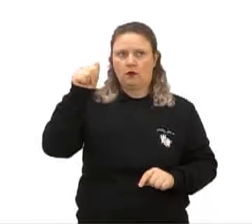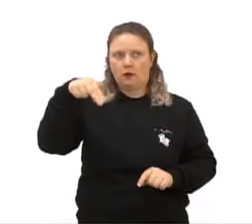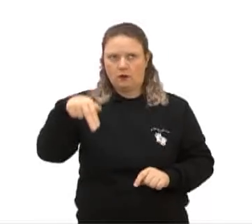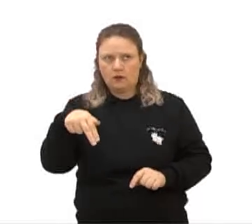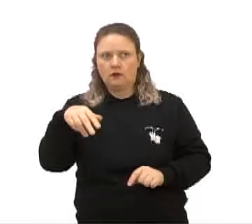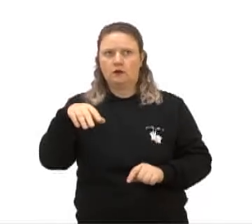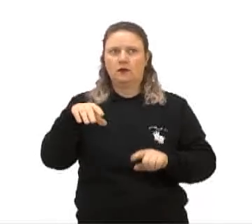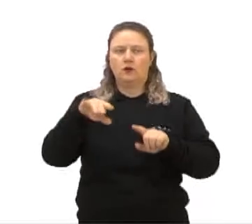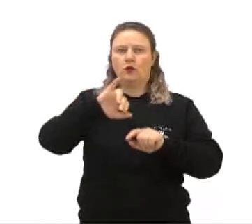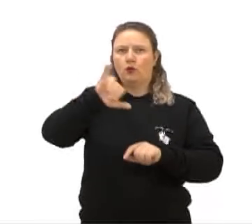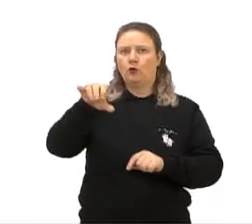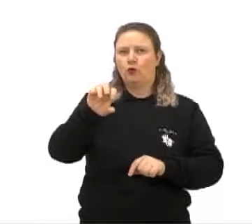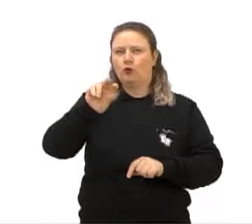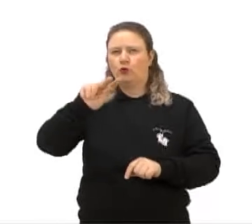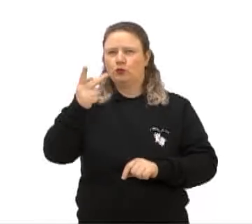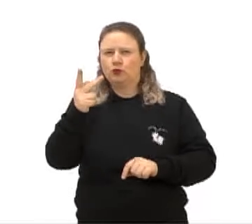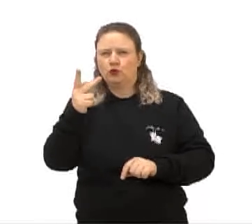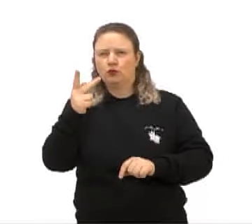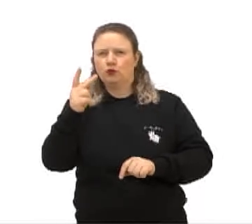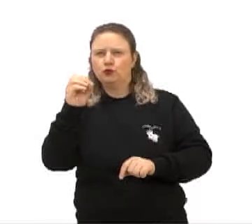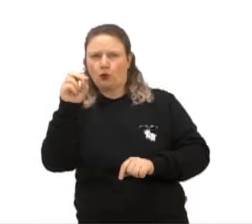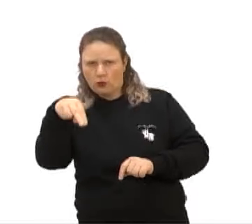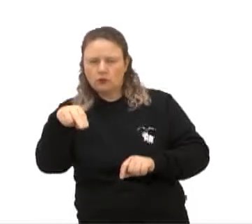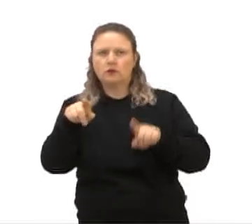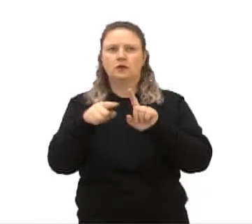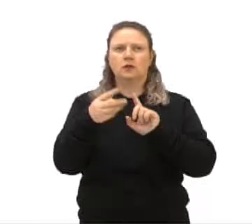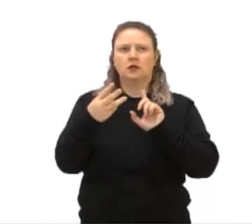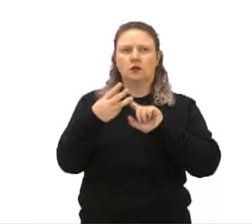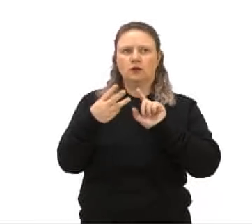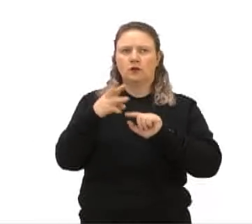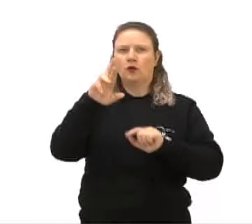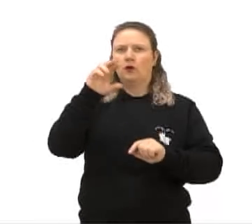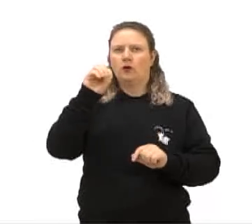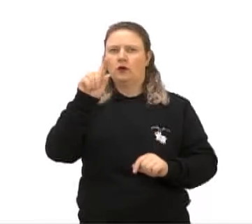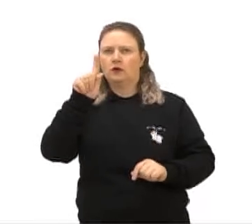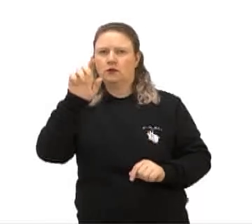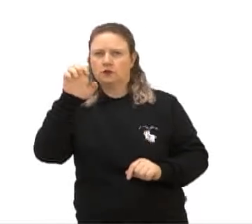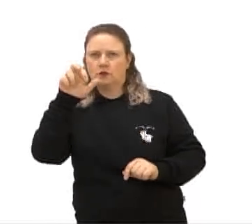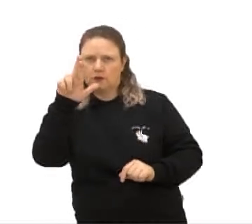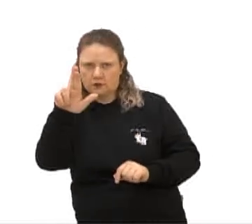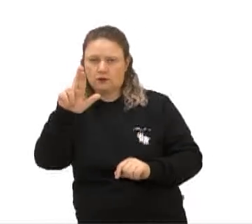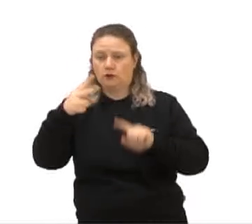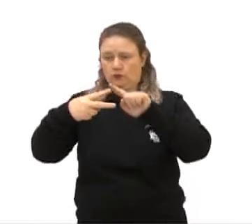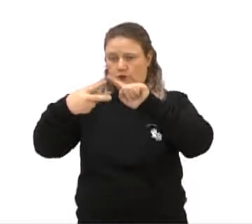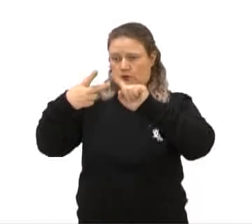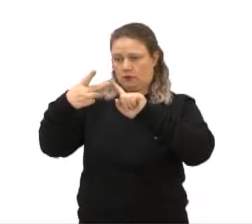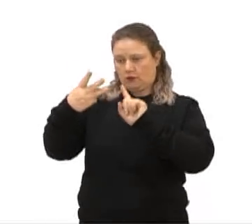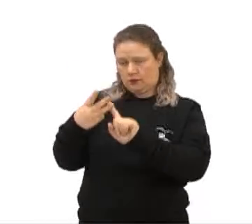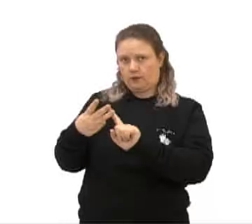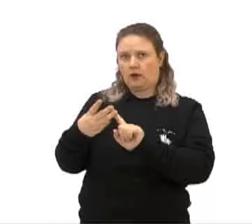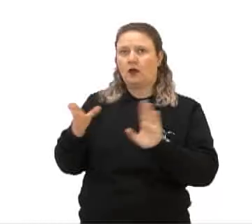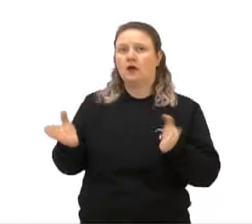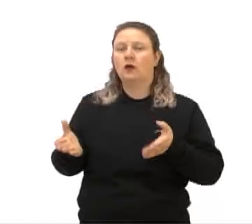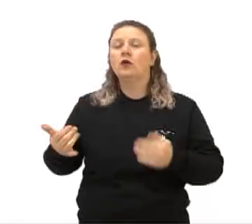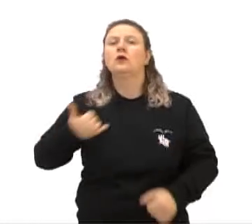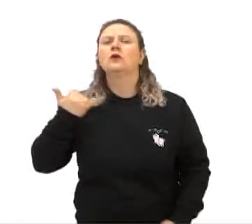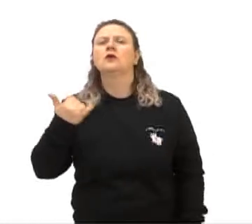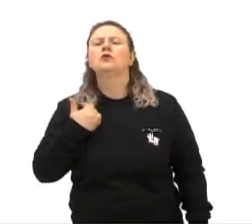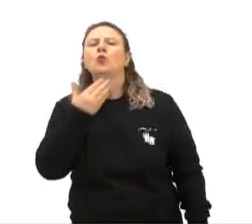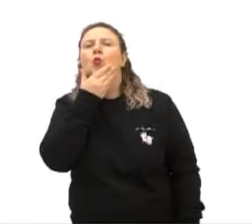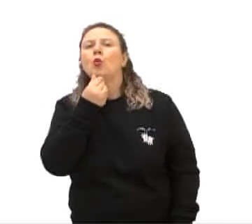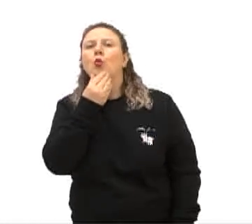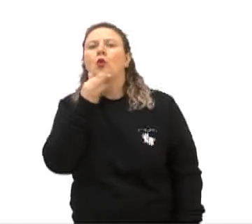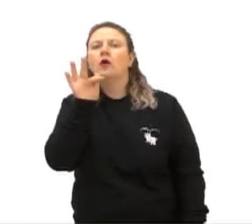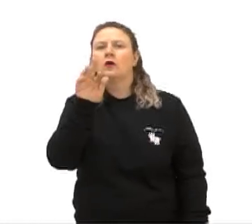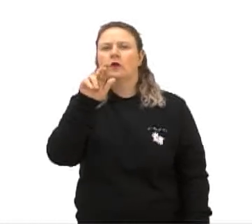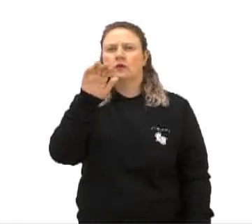Roger Taylor, que eram os instrumentistas ali da banda. Number 5, então, quantos anos o Freddie Mercury tinha quando